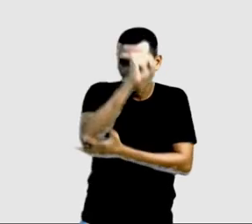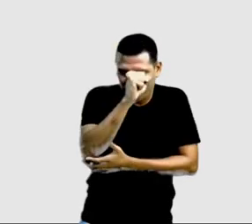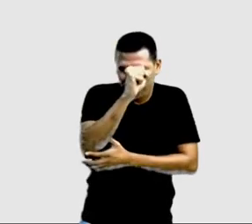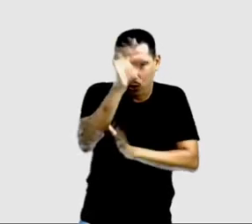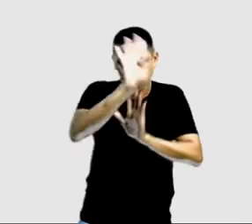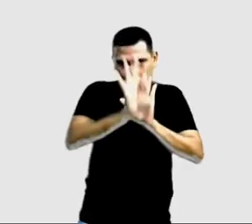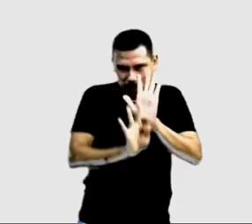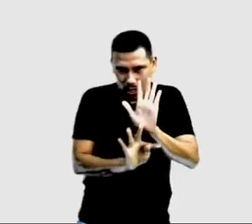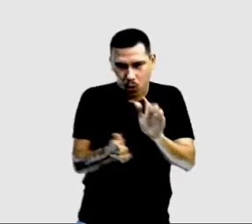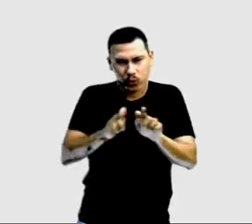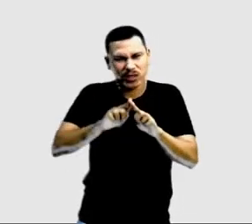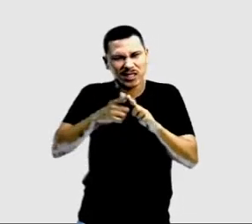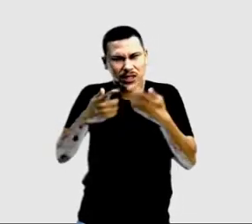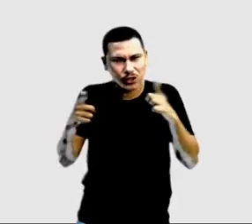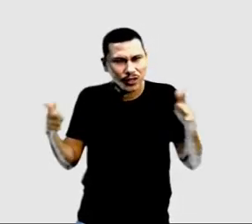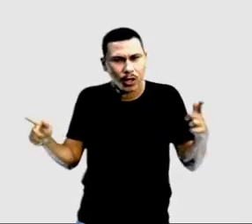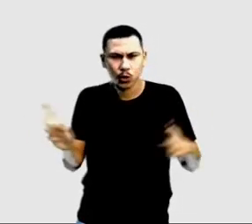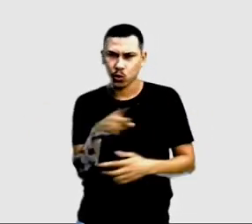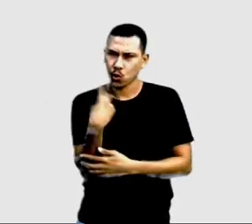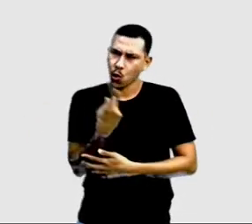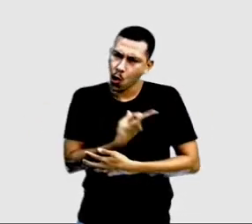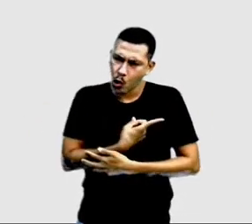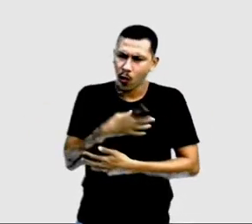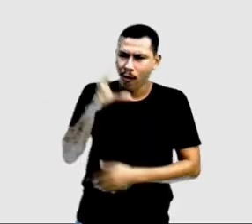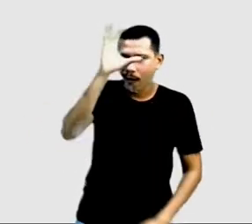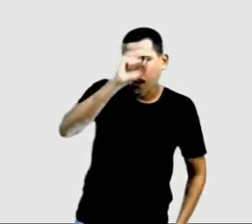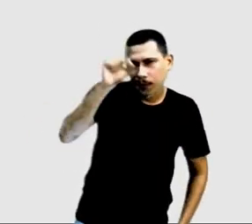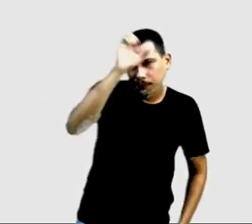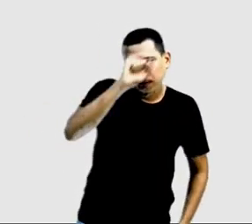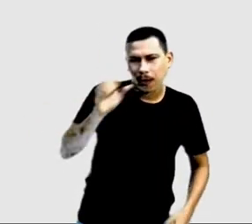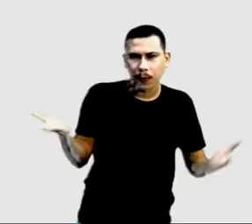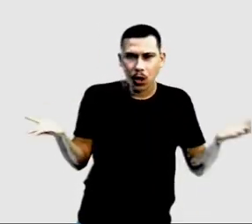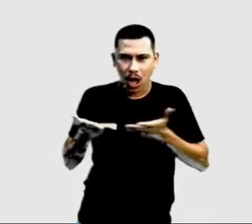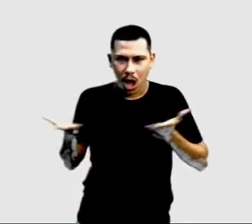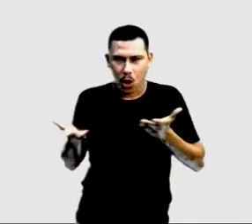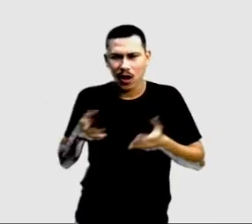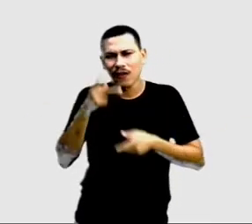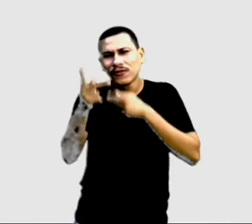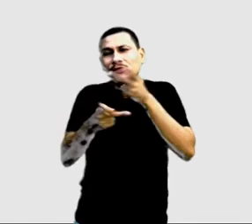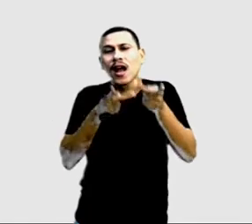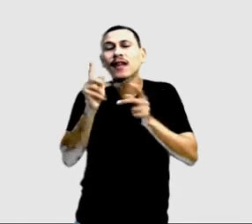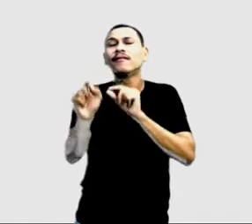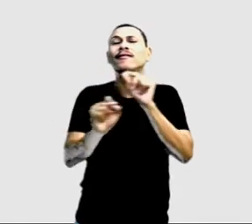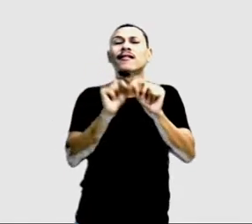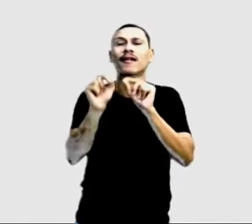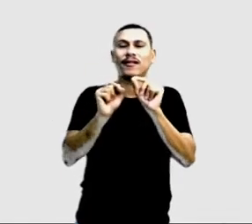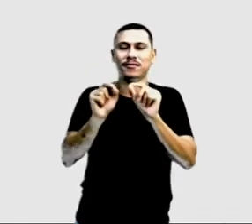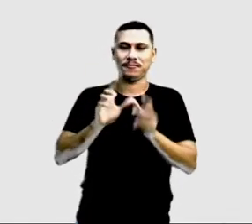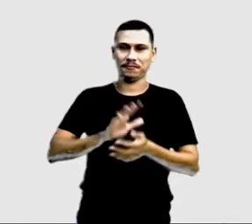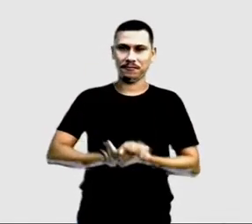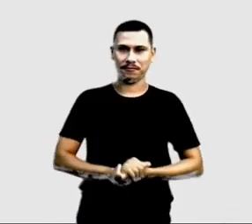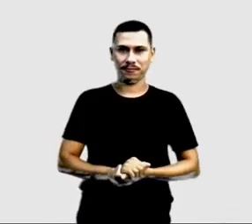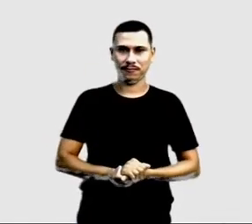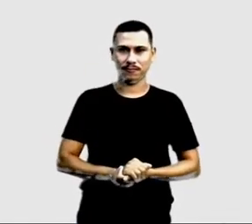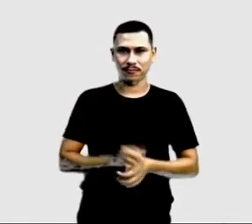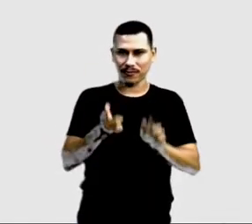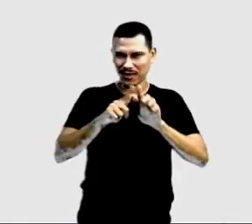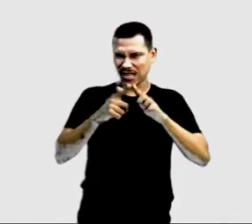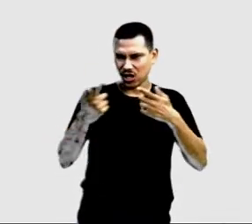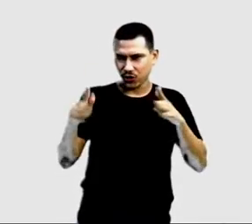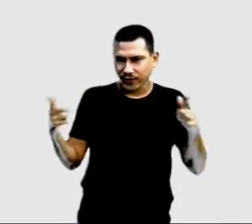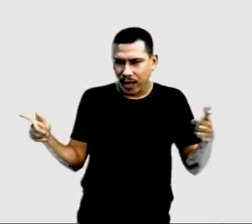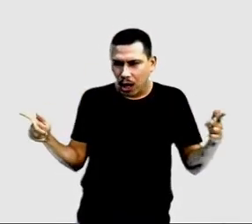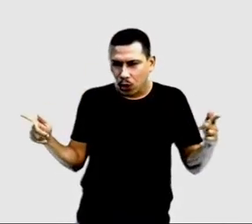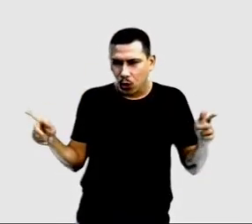O gênero que acabamos de ouvir se trata de... Esse gênero